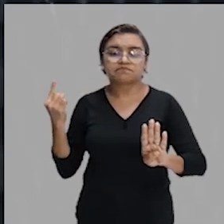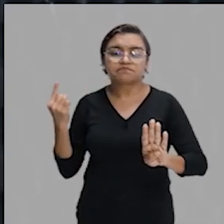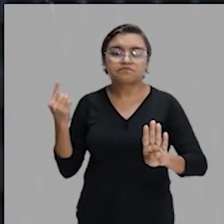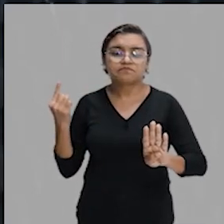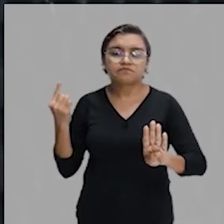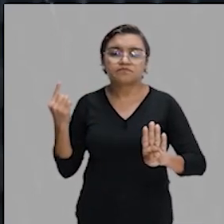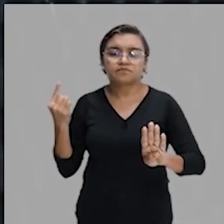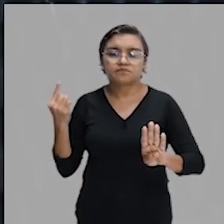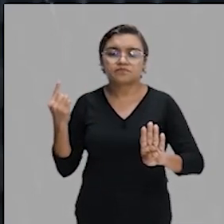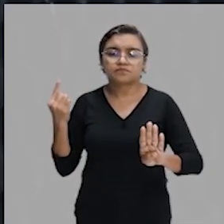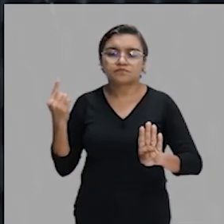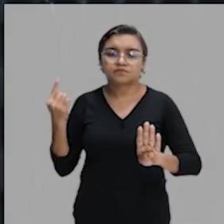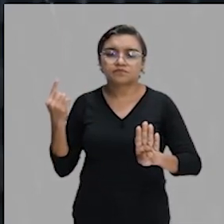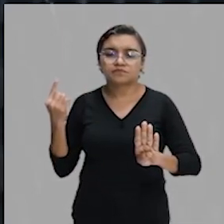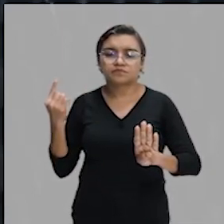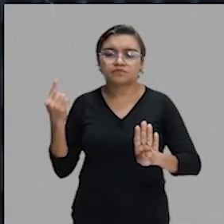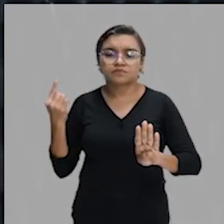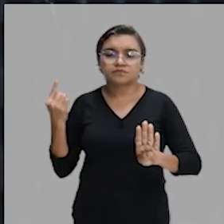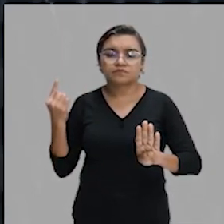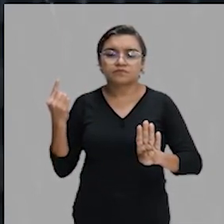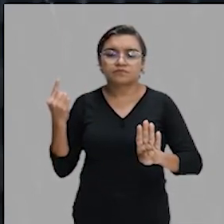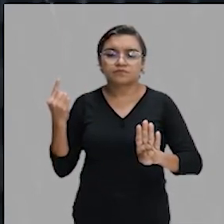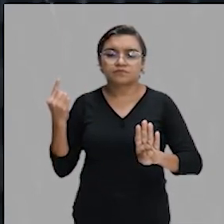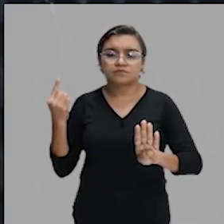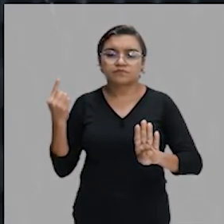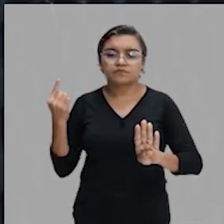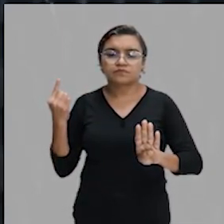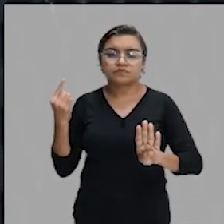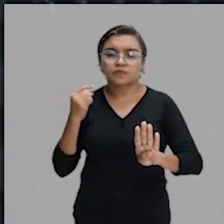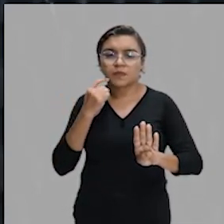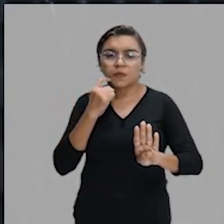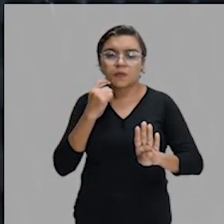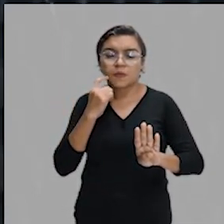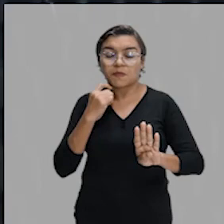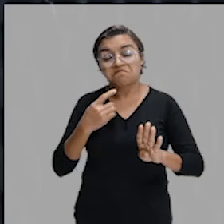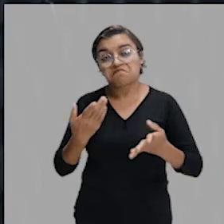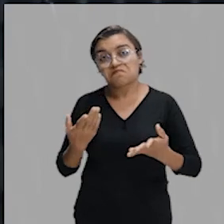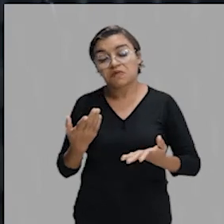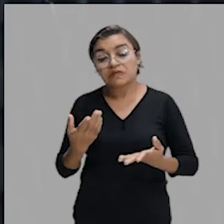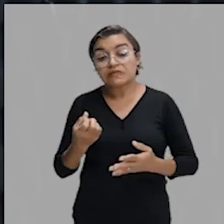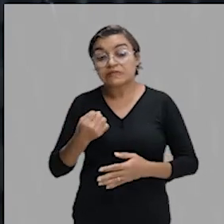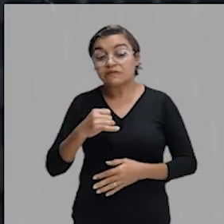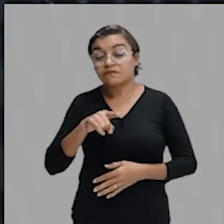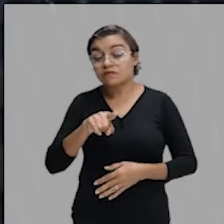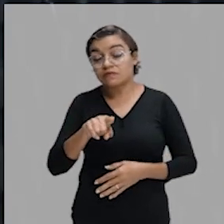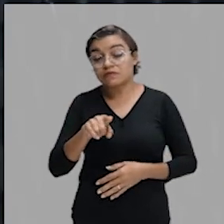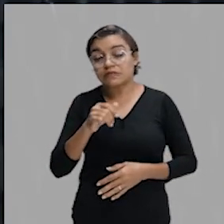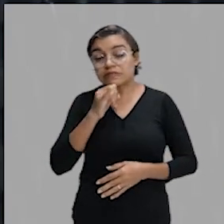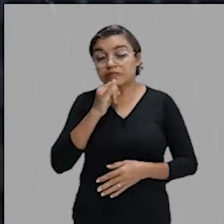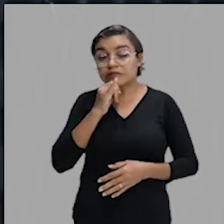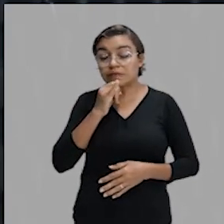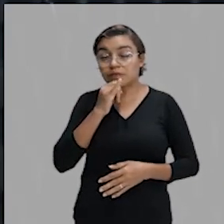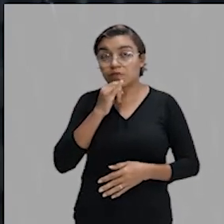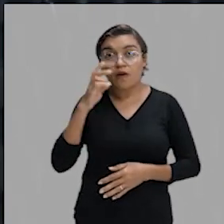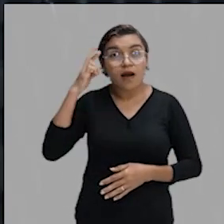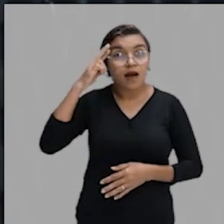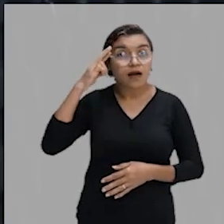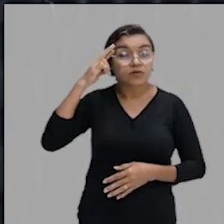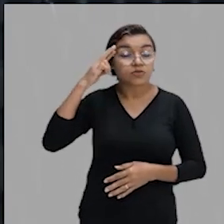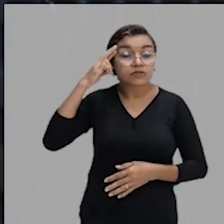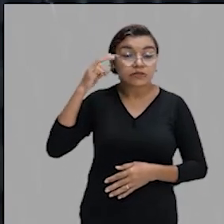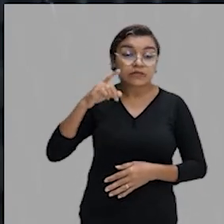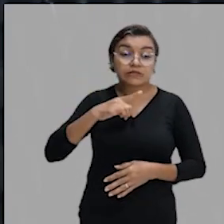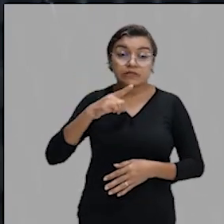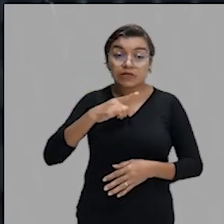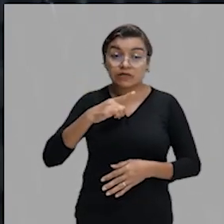filhos mentirem para os pais não é moralmente incorreto? Bom, se você pegar aqui o raciocínio que é feito logo